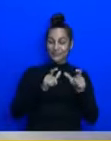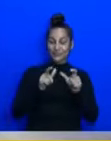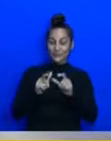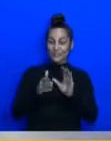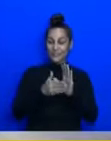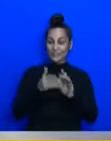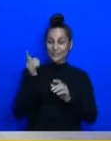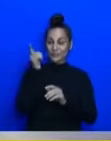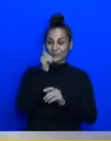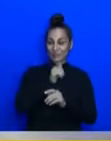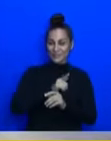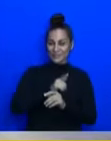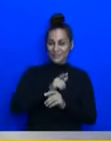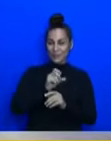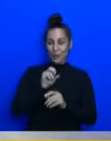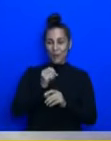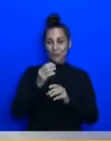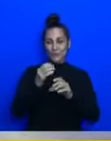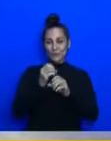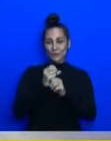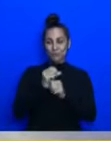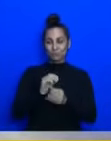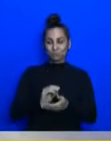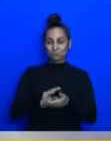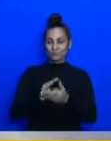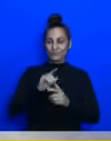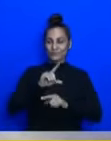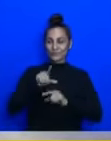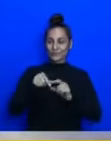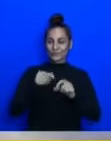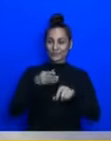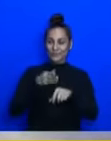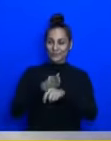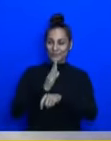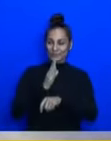onde são as apostas premiadas ou se o prêmio está acumulado. Sorteio validado.